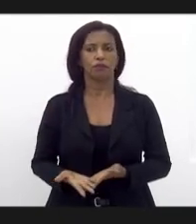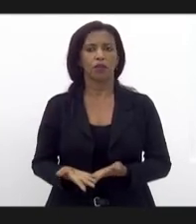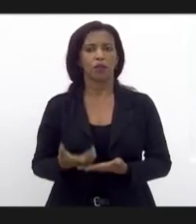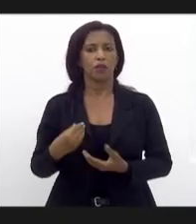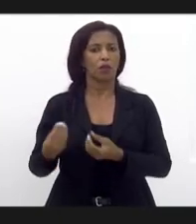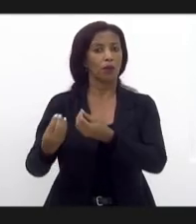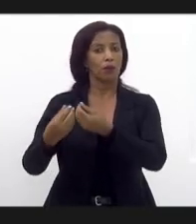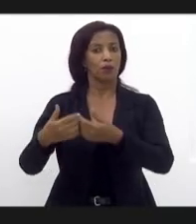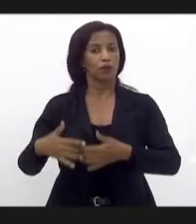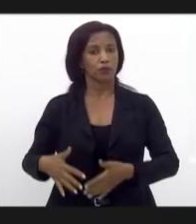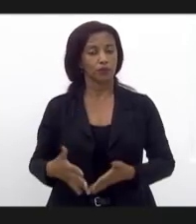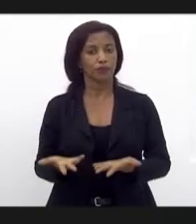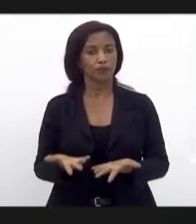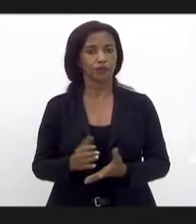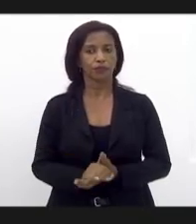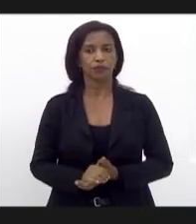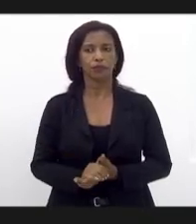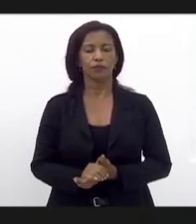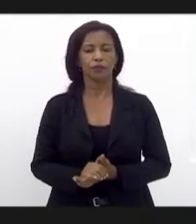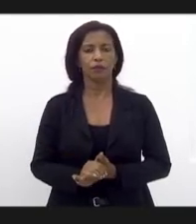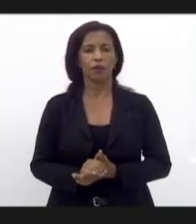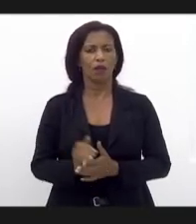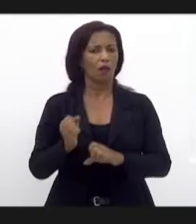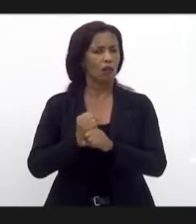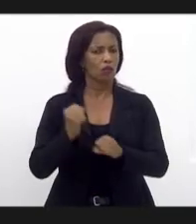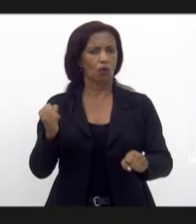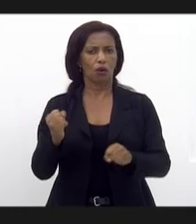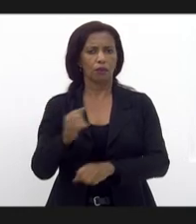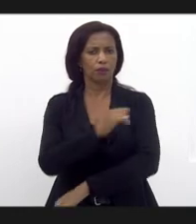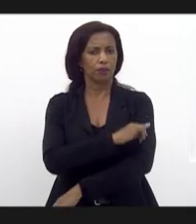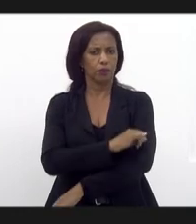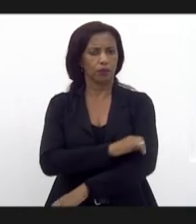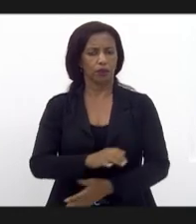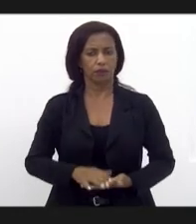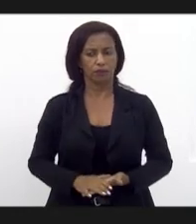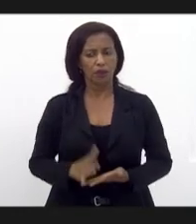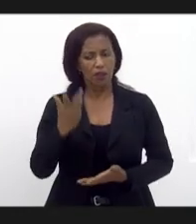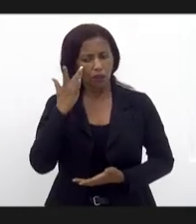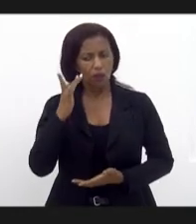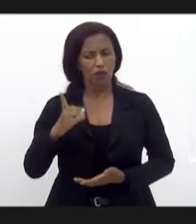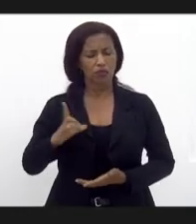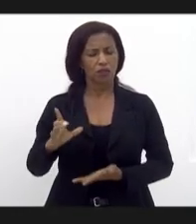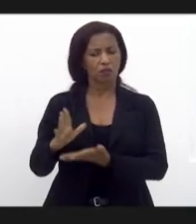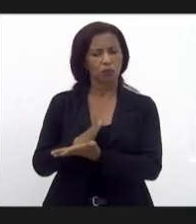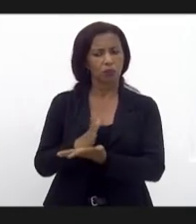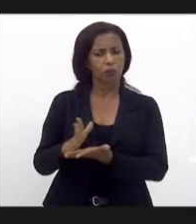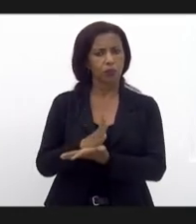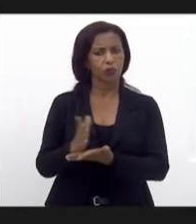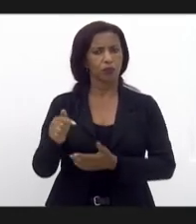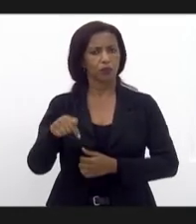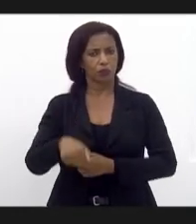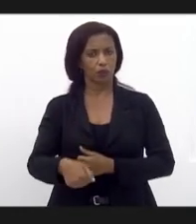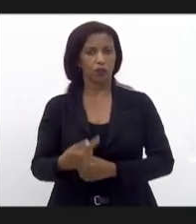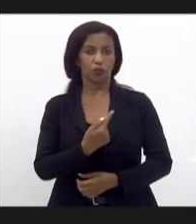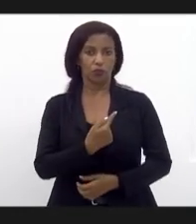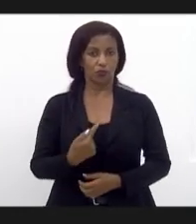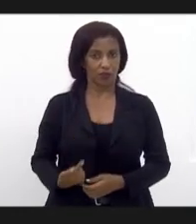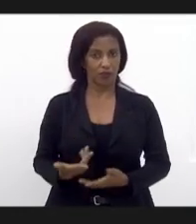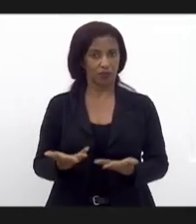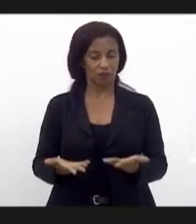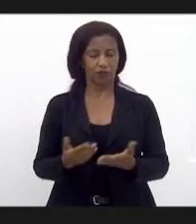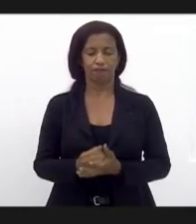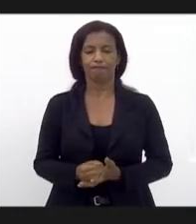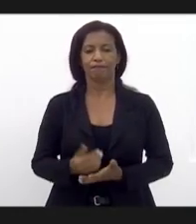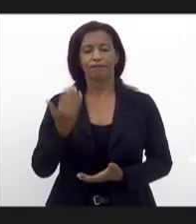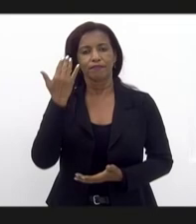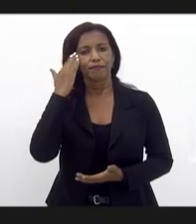é um prejuízo incomensurável para o Rio de Janeiro, né? Quer dizer, eu acho que tem algumas premissas aqui, presidente, governador, que a gente tem que